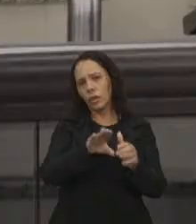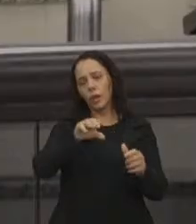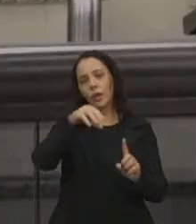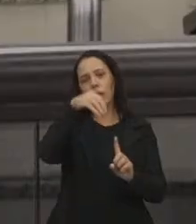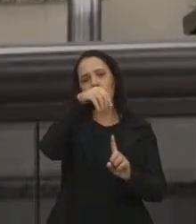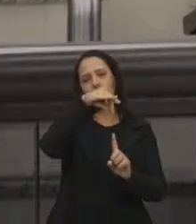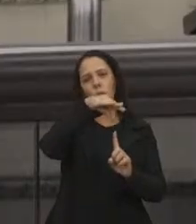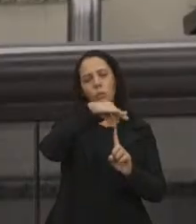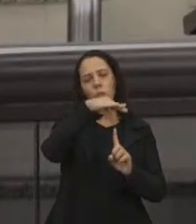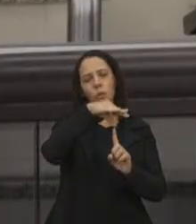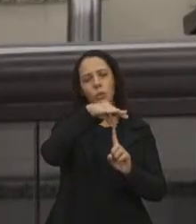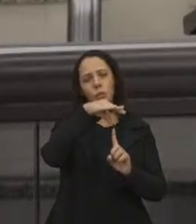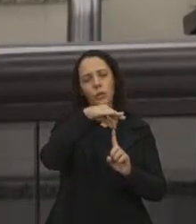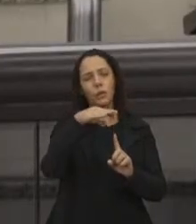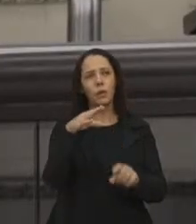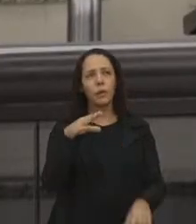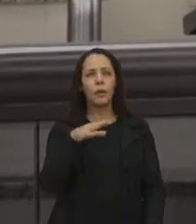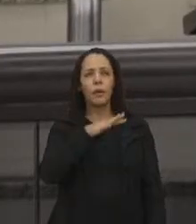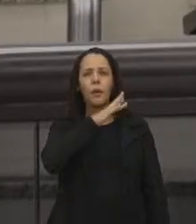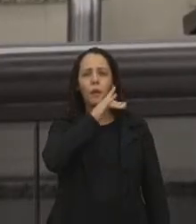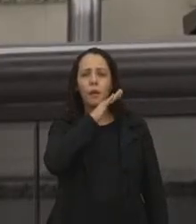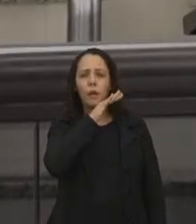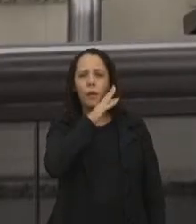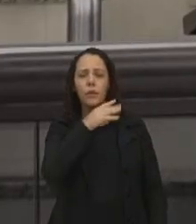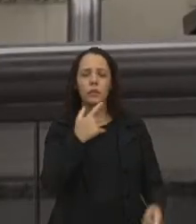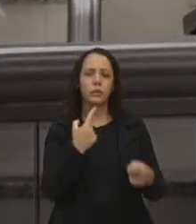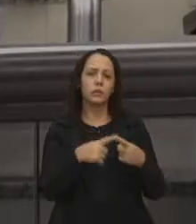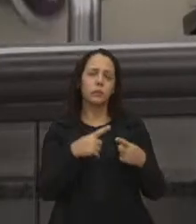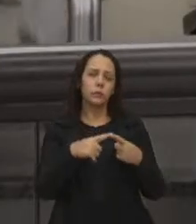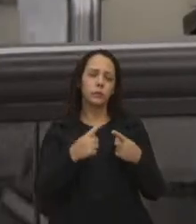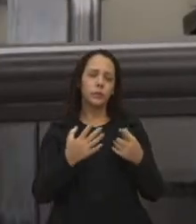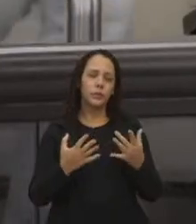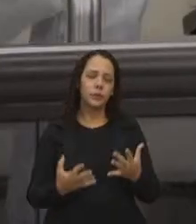de ônibus fica muito ruim por conta